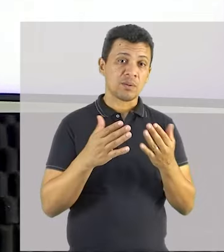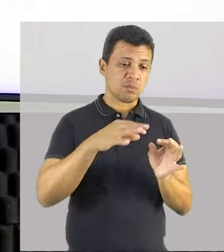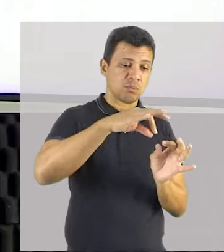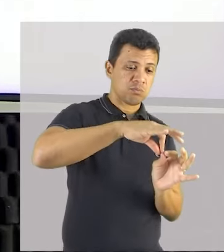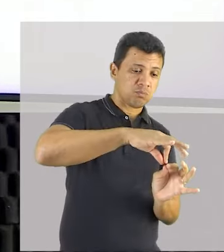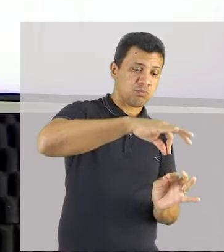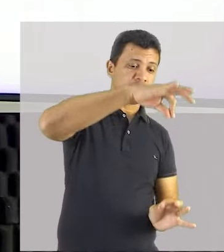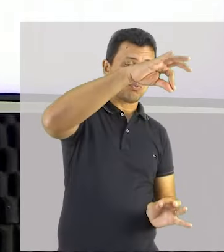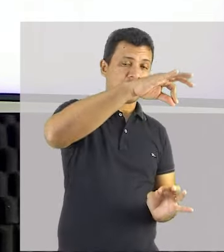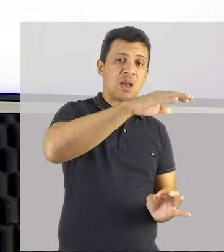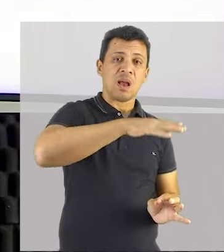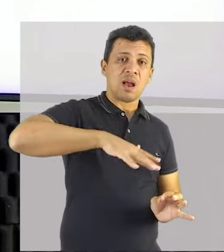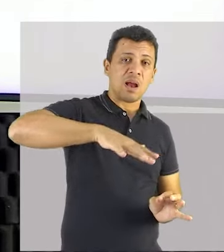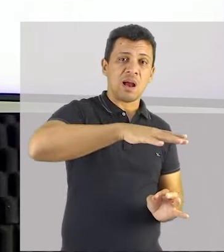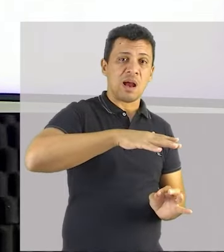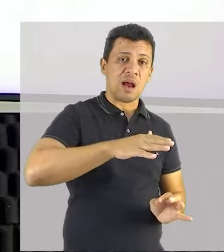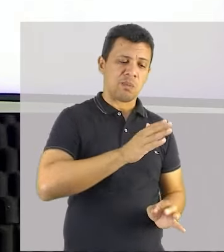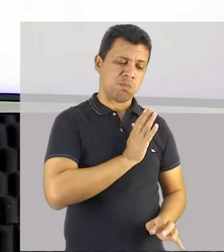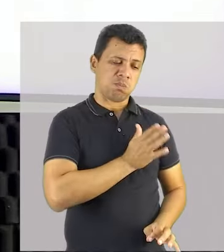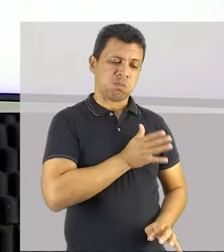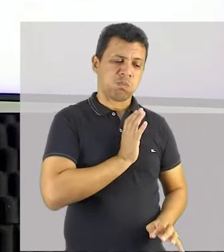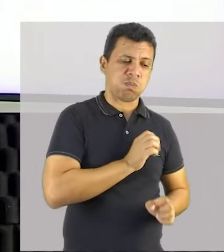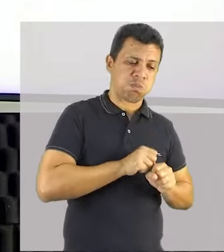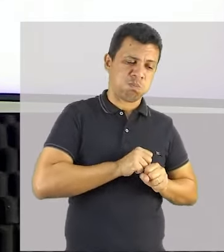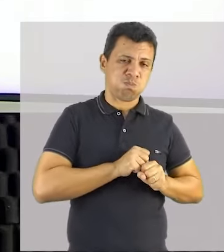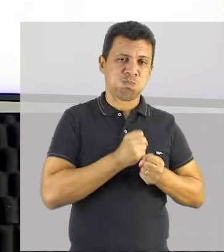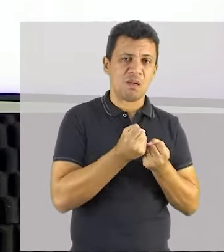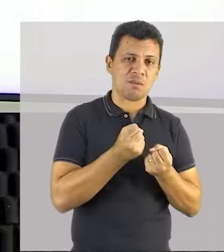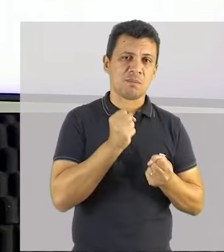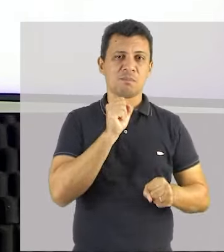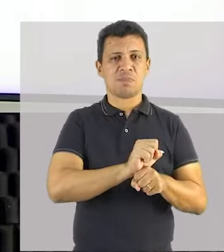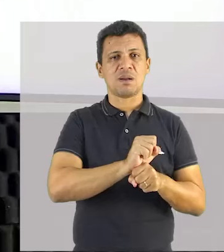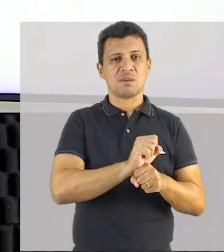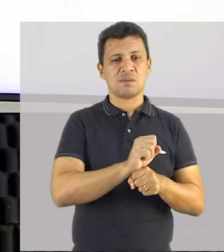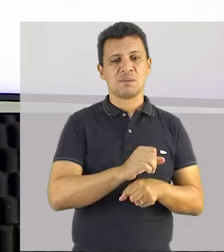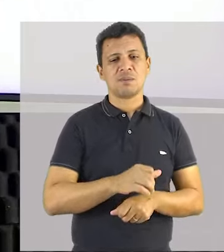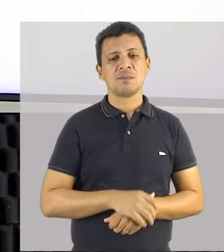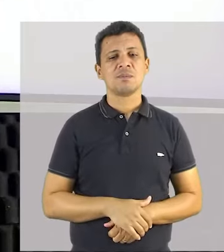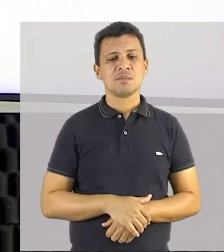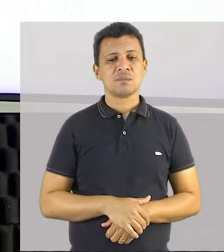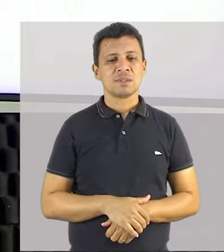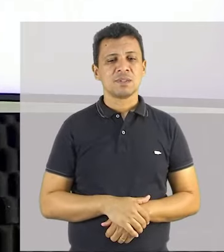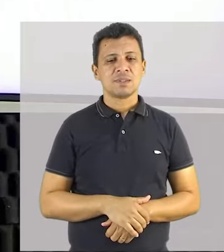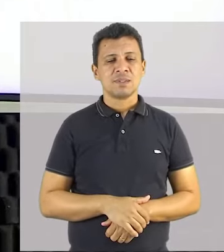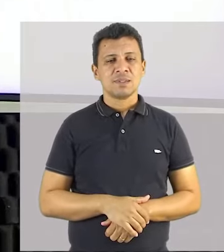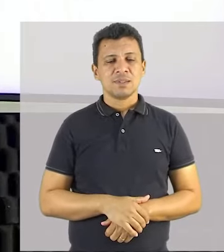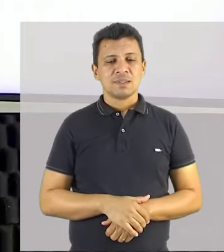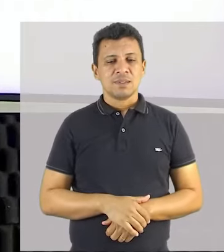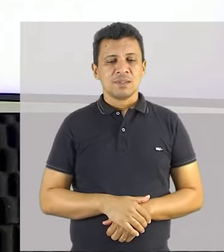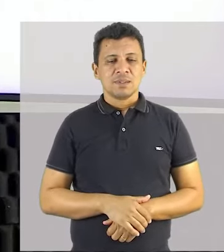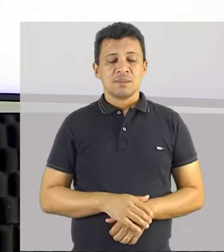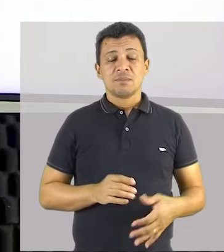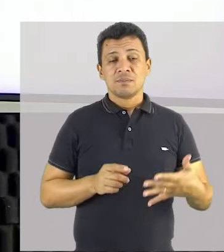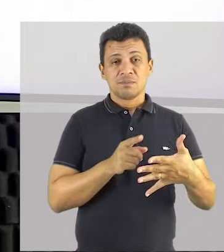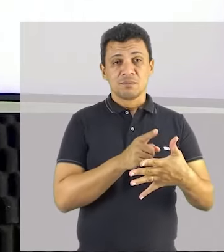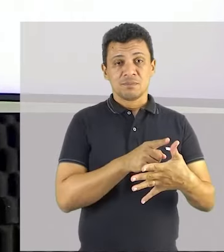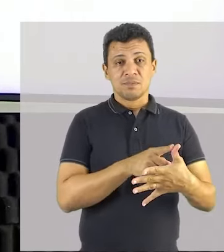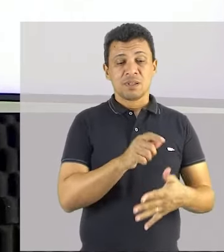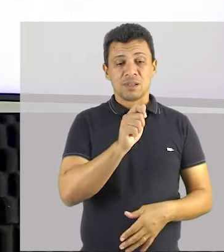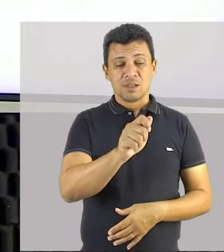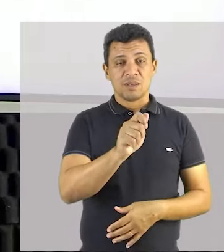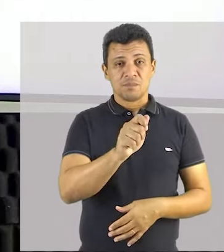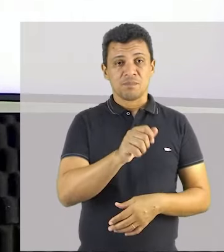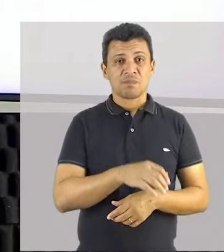percentual tá então na letra a a gente consegue ver o seguinte o grupo sedentário com